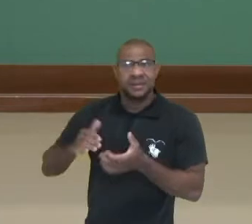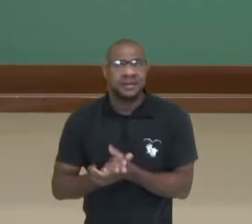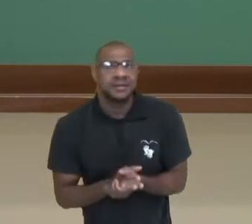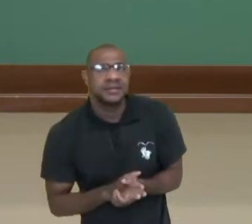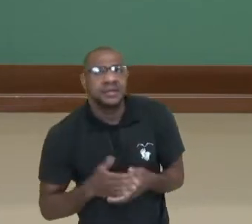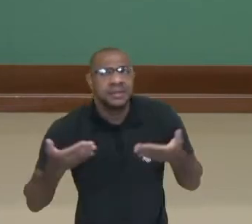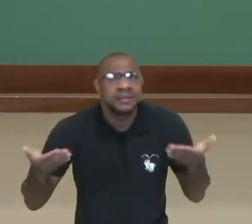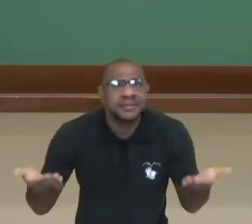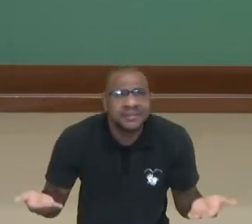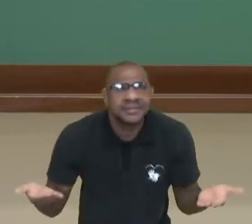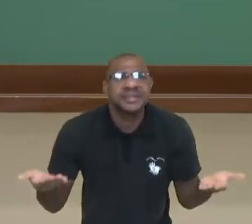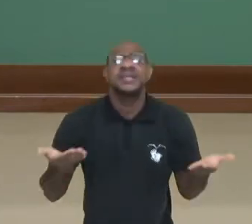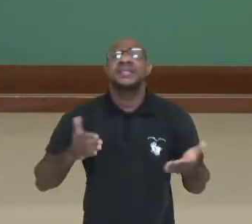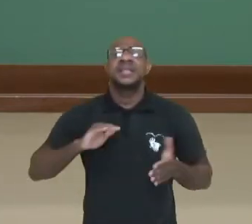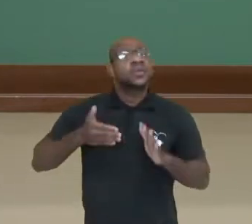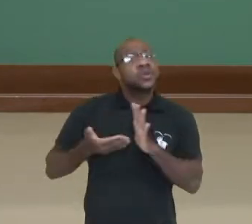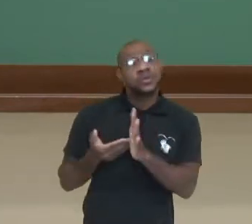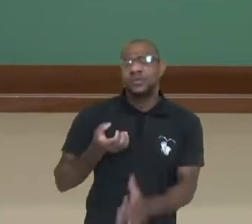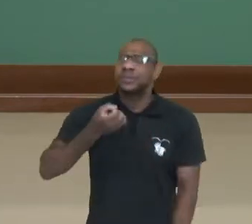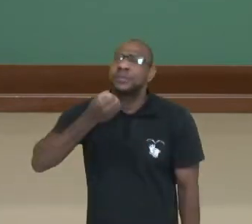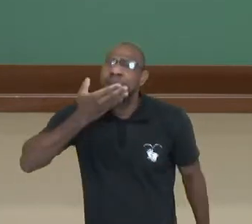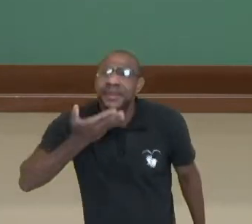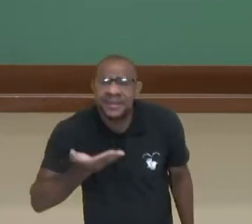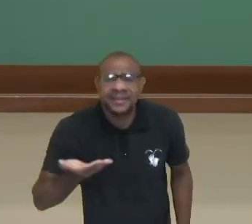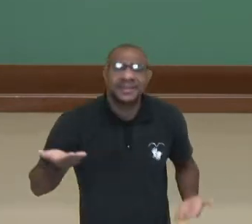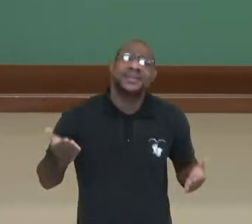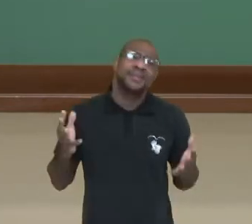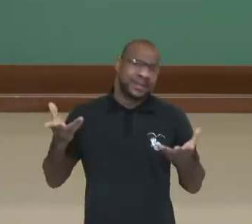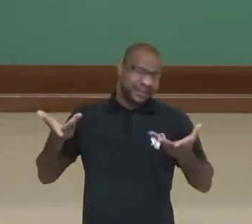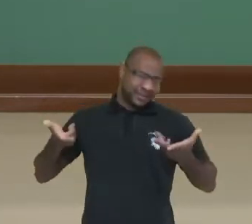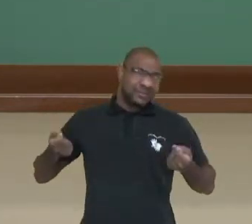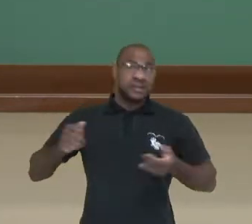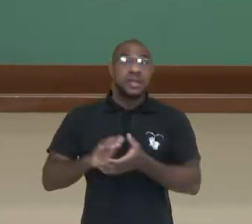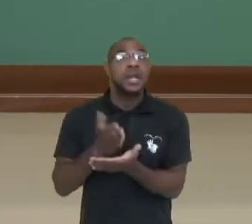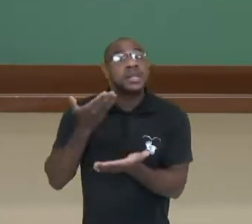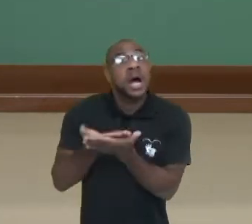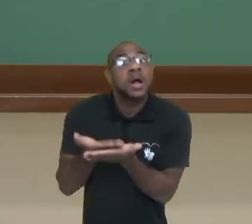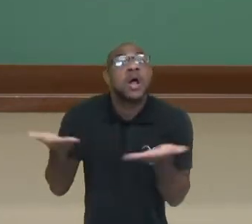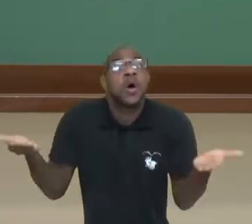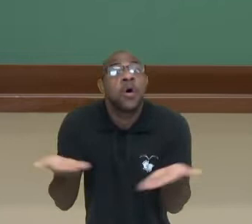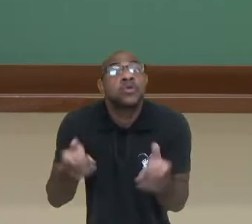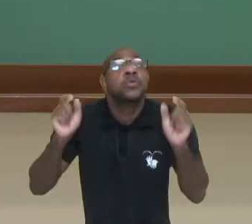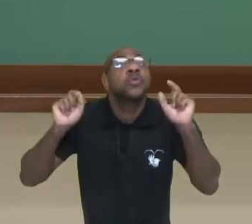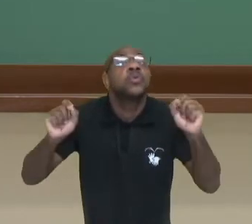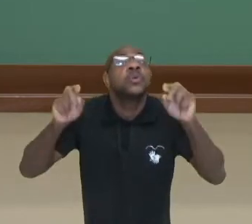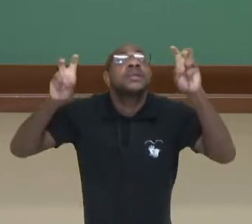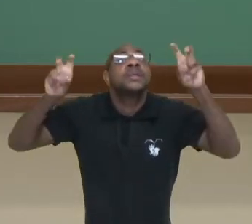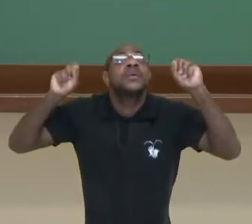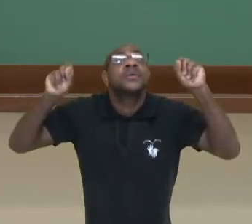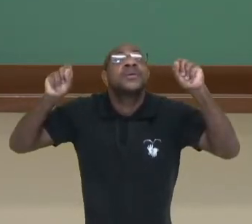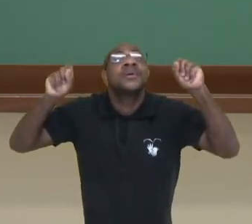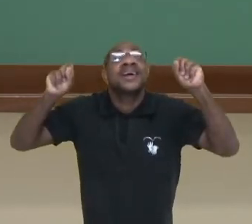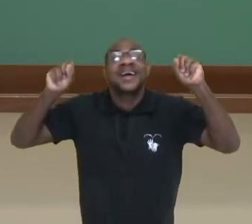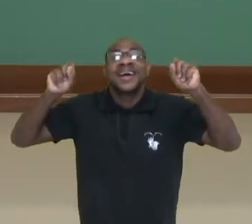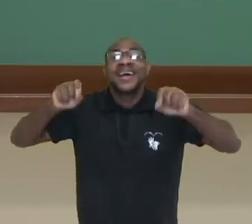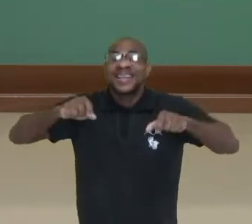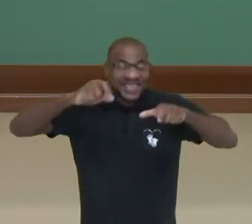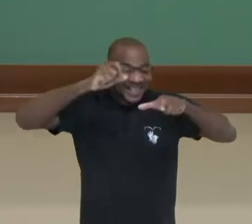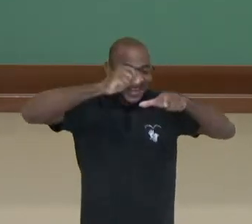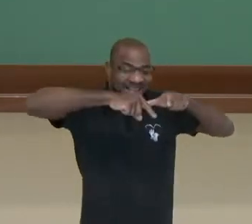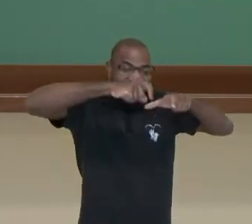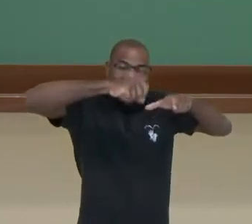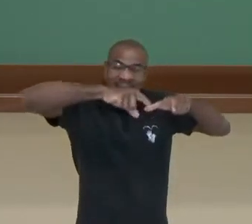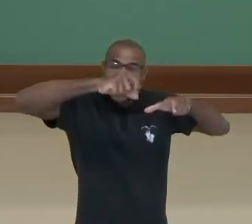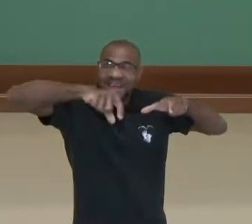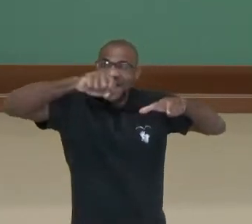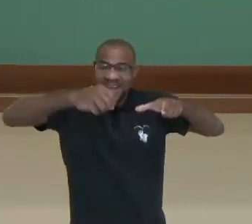Legal, tá todo mundo bem, maravilha! Gente, na aula de hoje nós vamos falar sobre agricultura comercial,